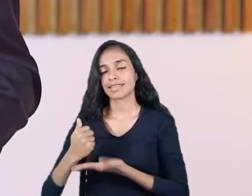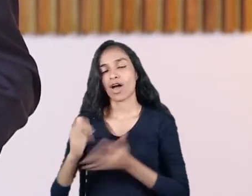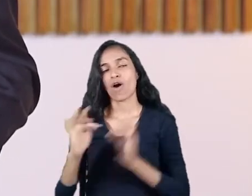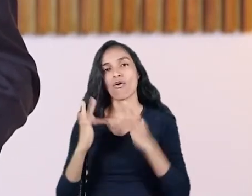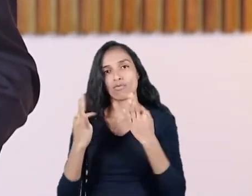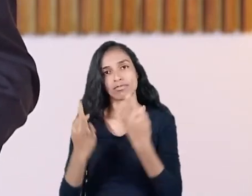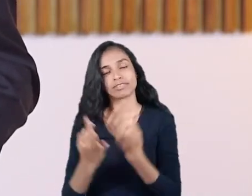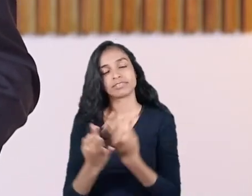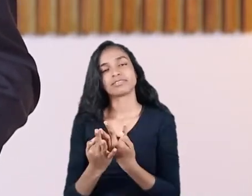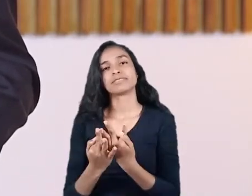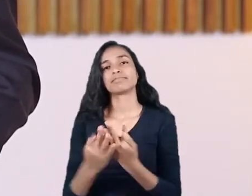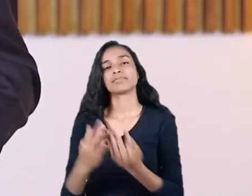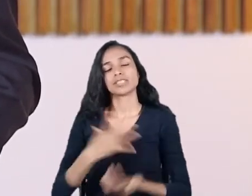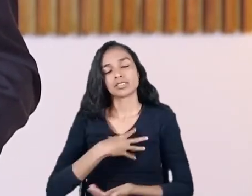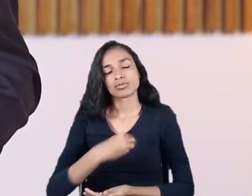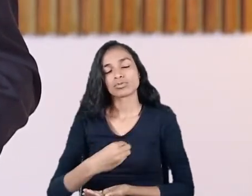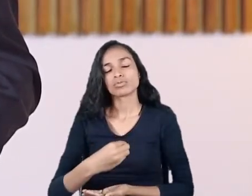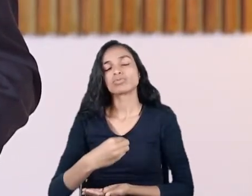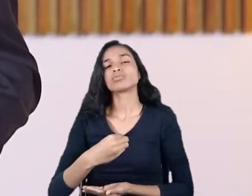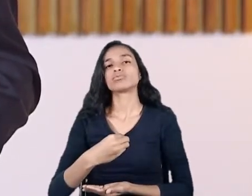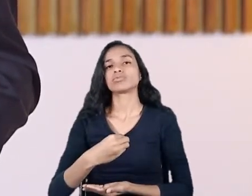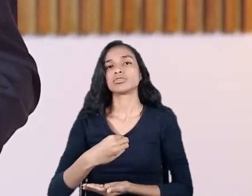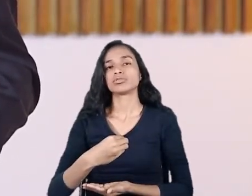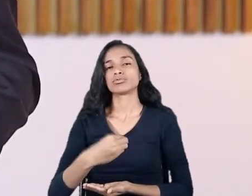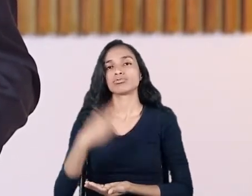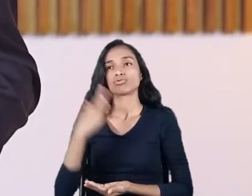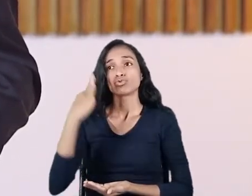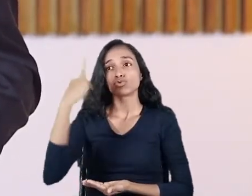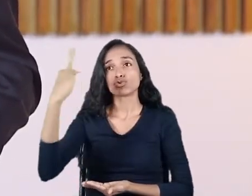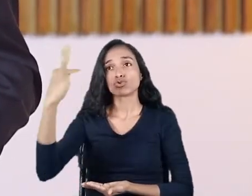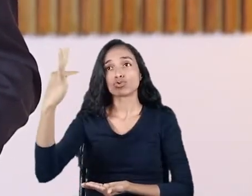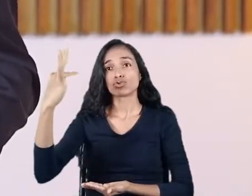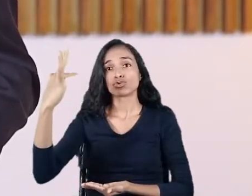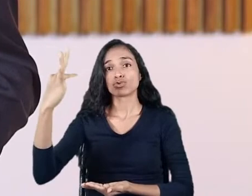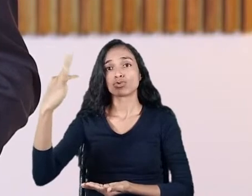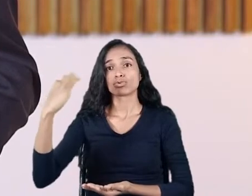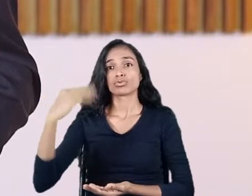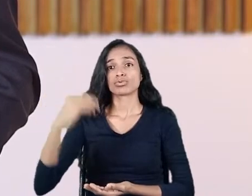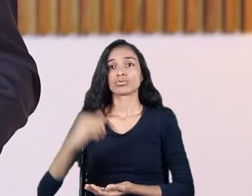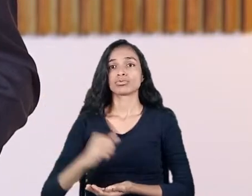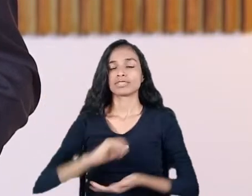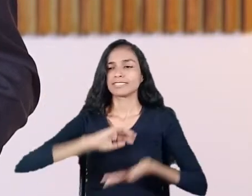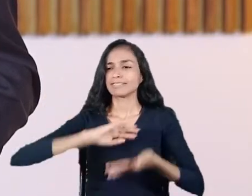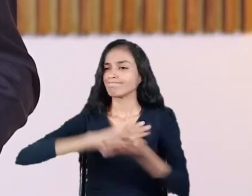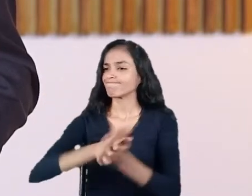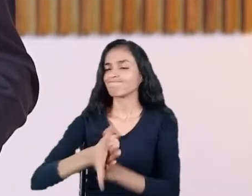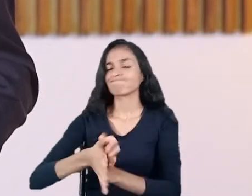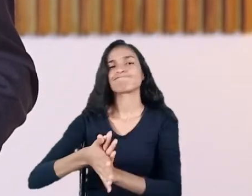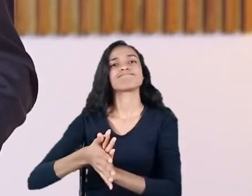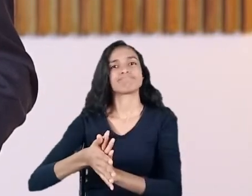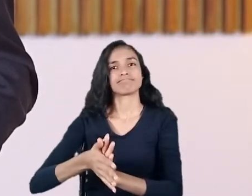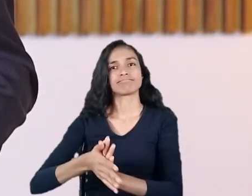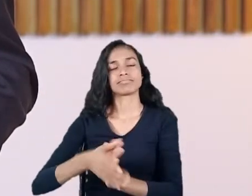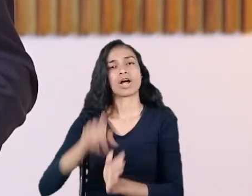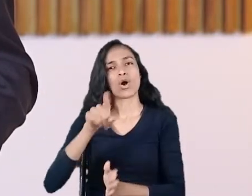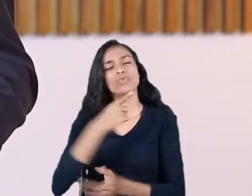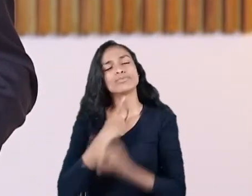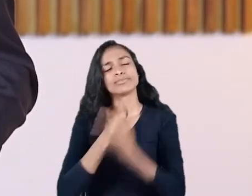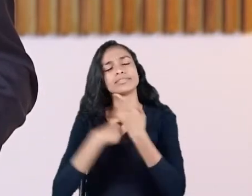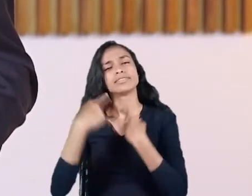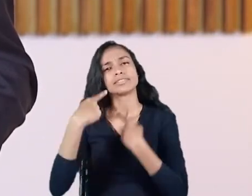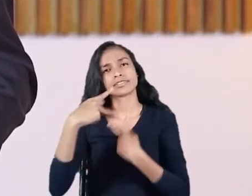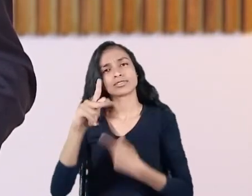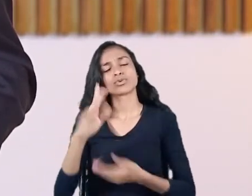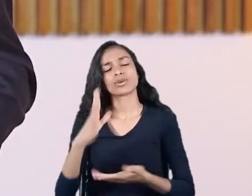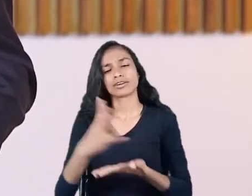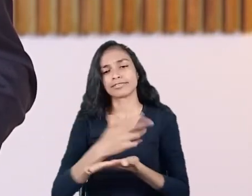os nossos filhos da destruição que há de vir sobre nosso mundo. Você tem desejo de salvar a sua família? Você tem desejo